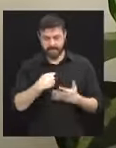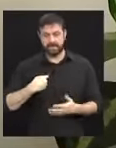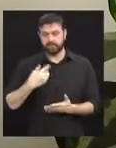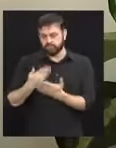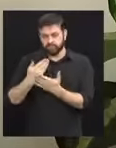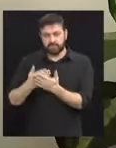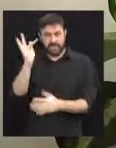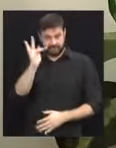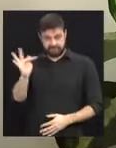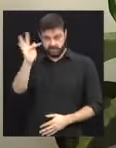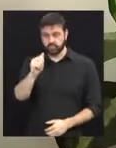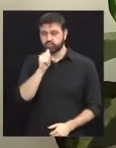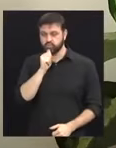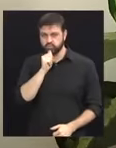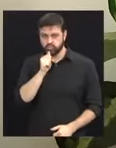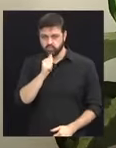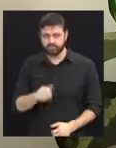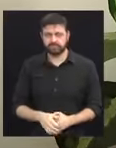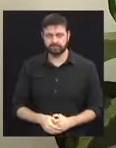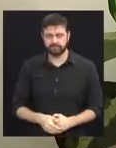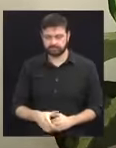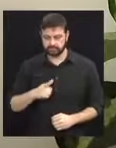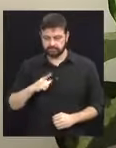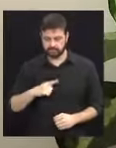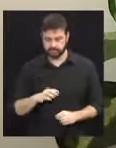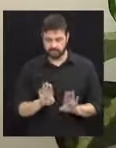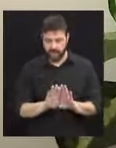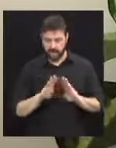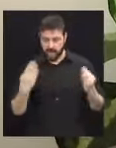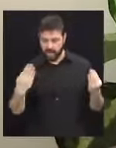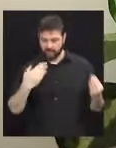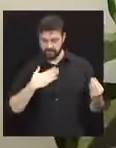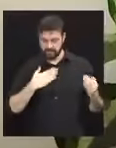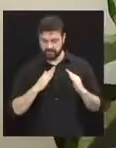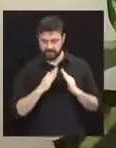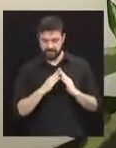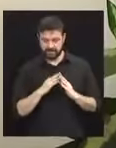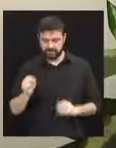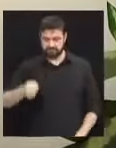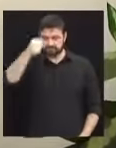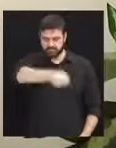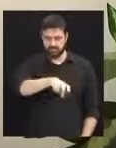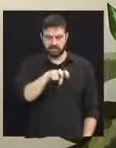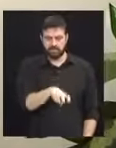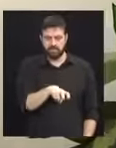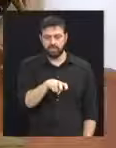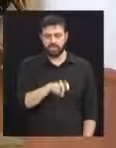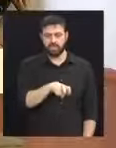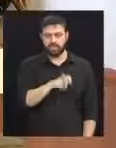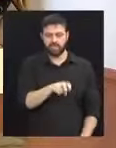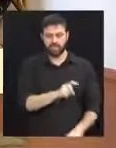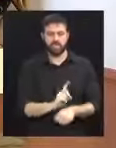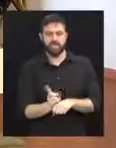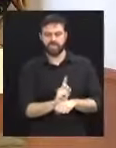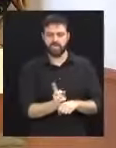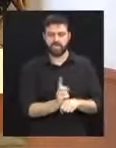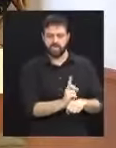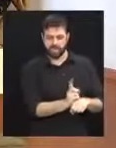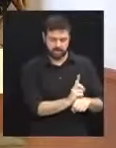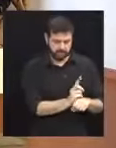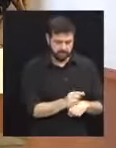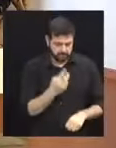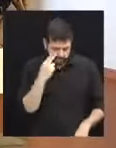faculdade e abriram a porta da República onde eu morava e colocaram a cachorra dentro da República. E